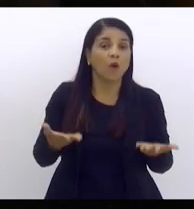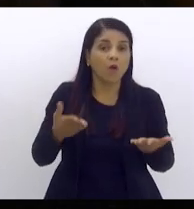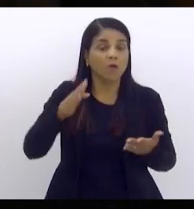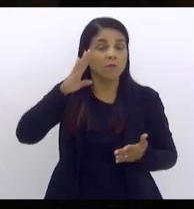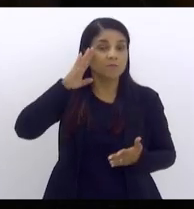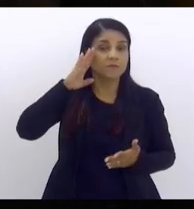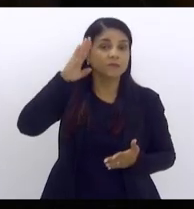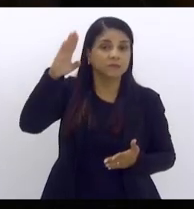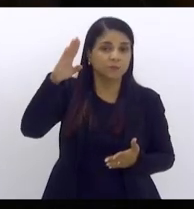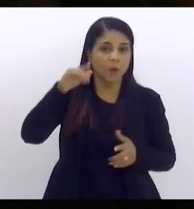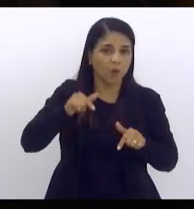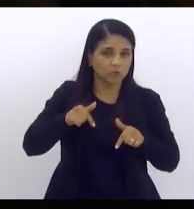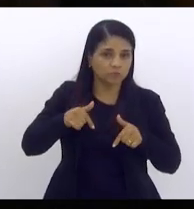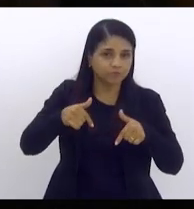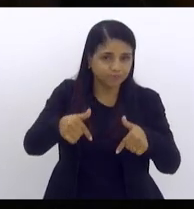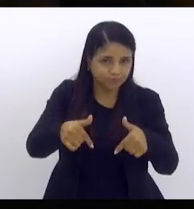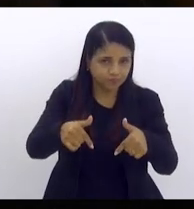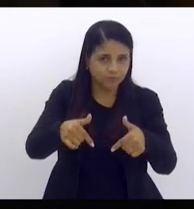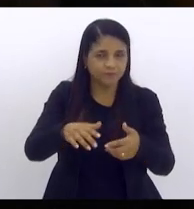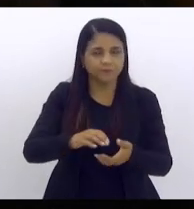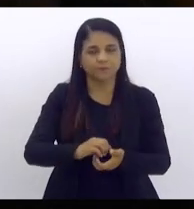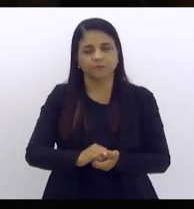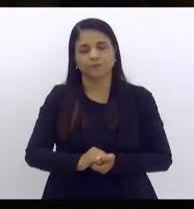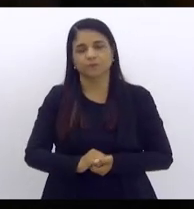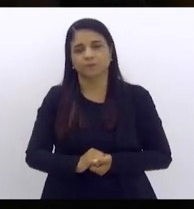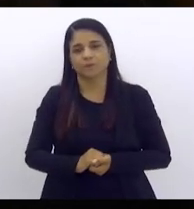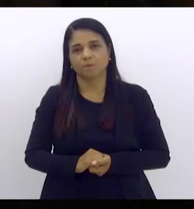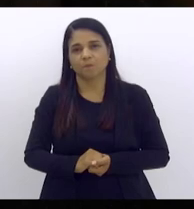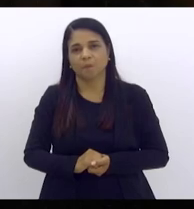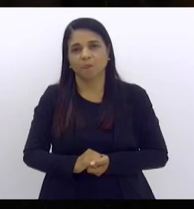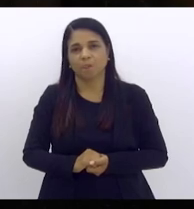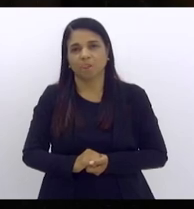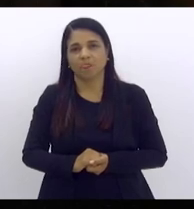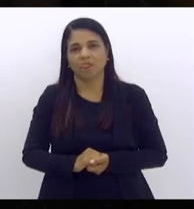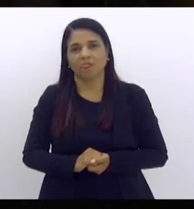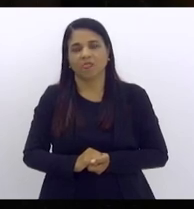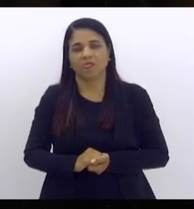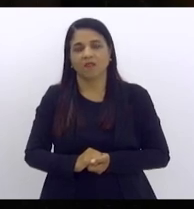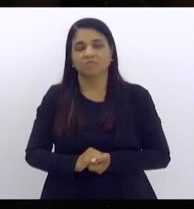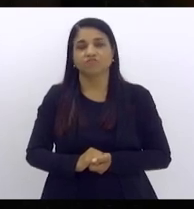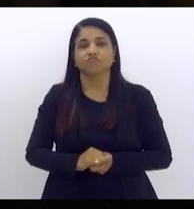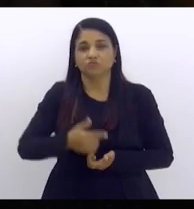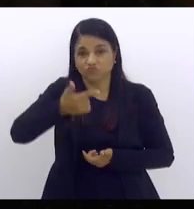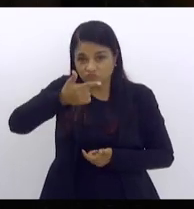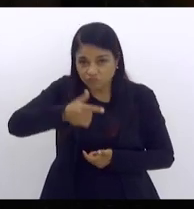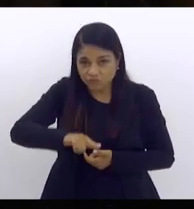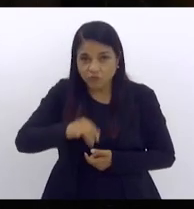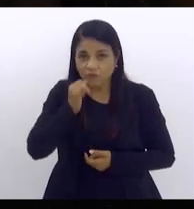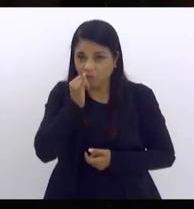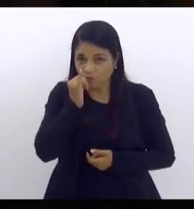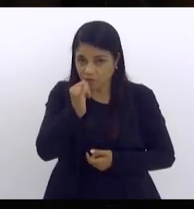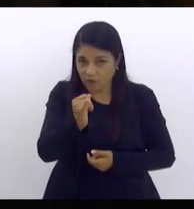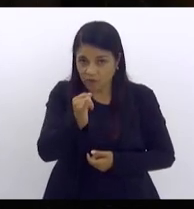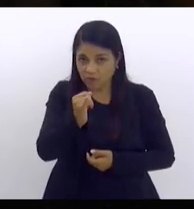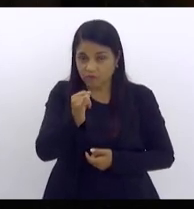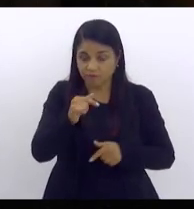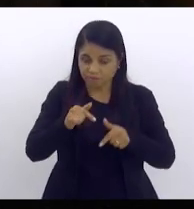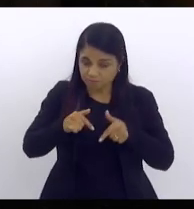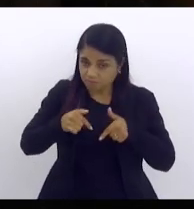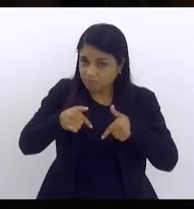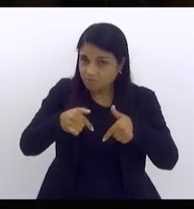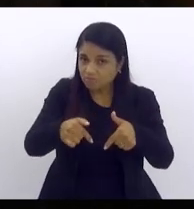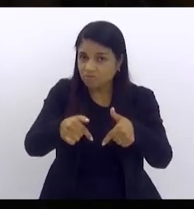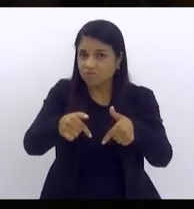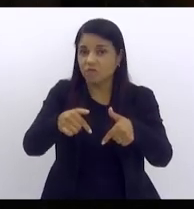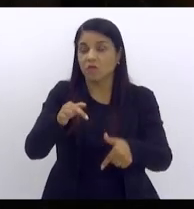funções acessórias. E eu, encerrando, reafirmo, a função principal